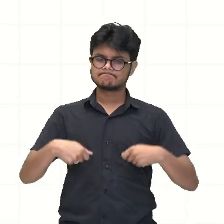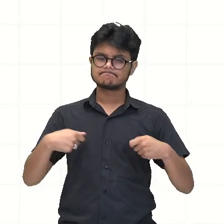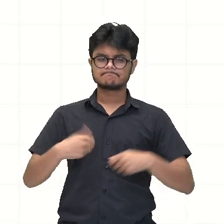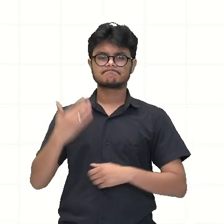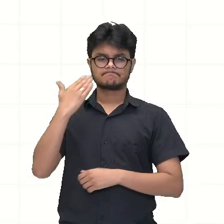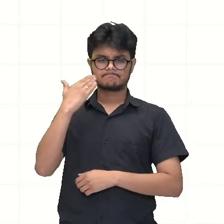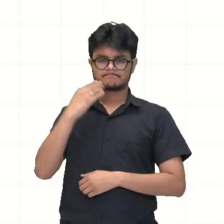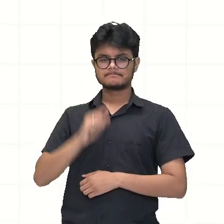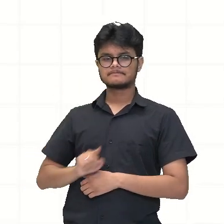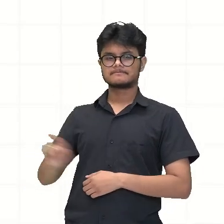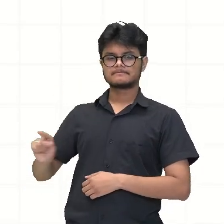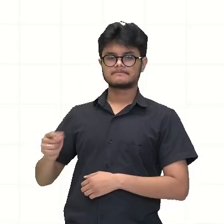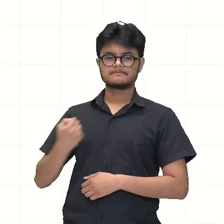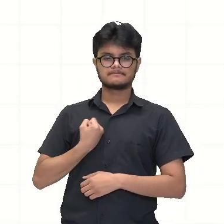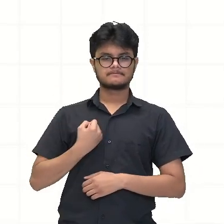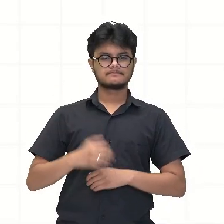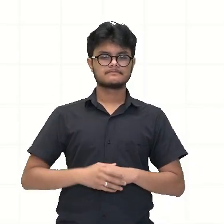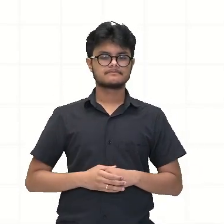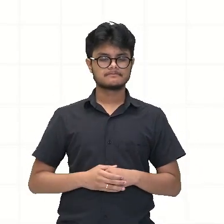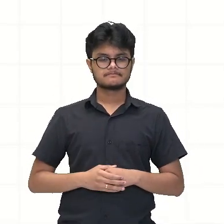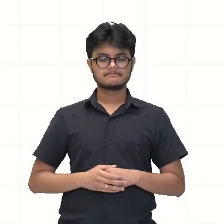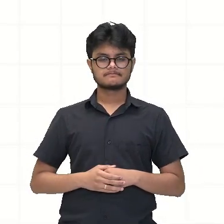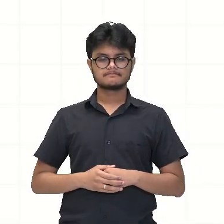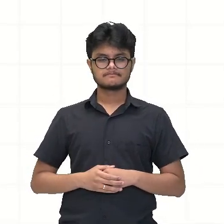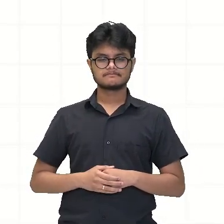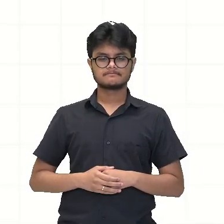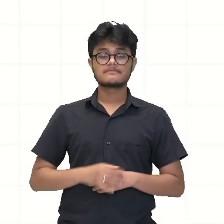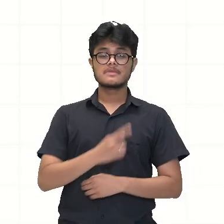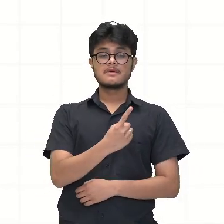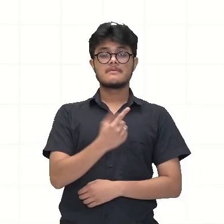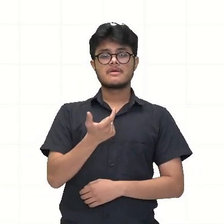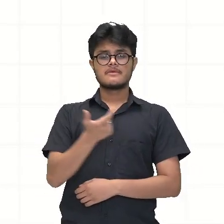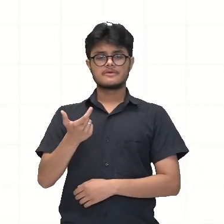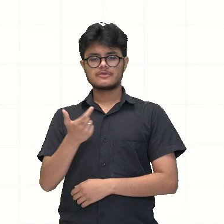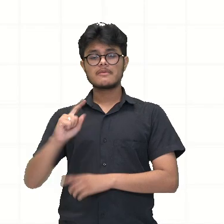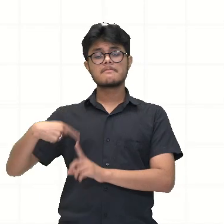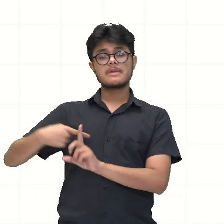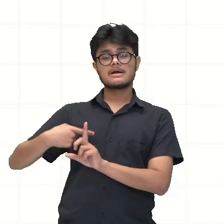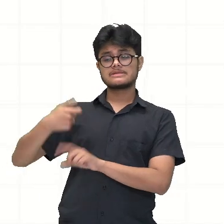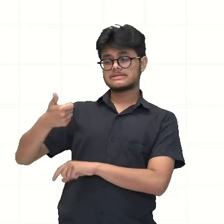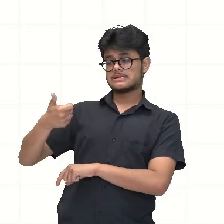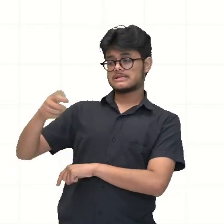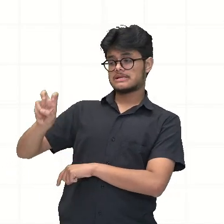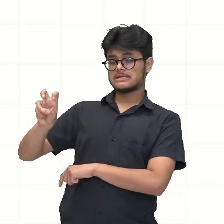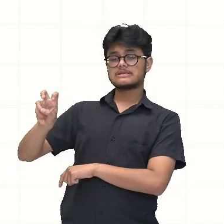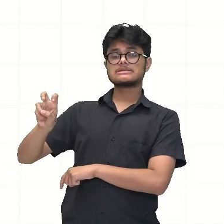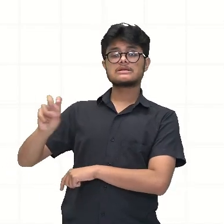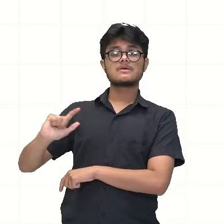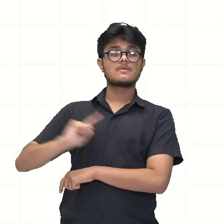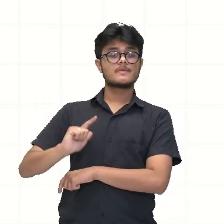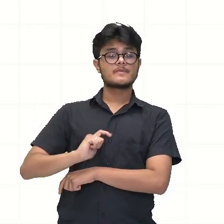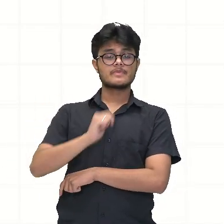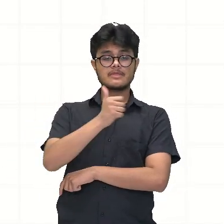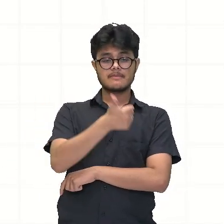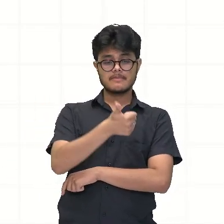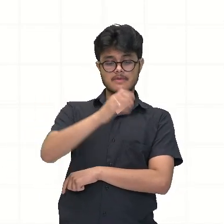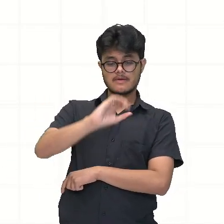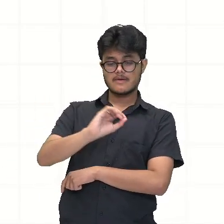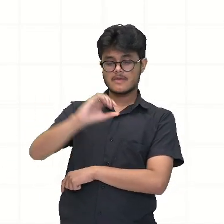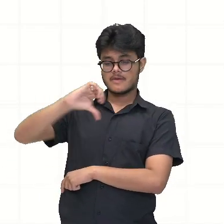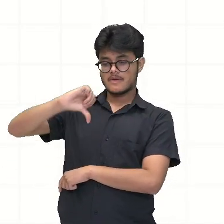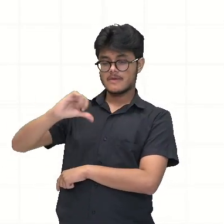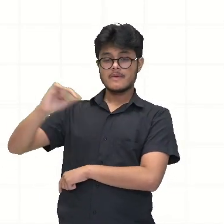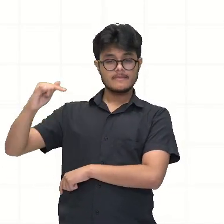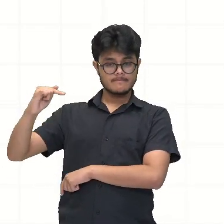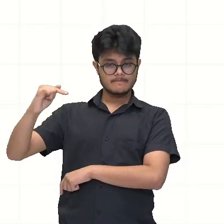5 é 75. Aí, fazendo essa soma aí, 1.022 mais 75, eu vou ter 1.097.